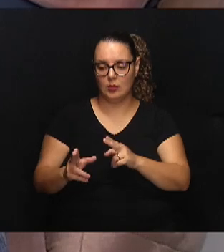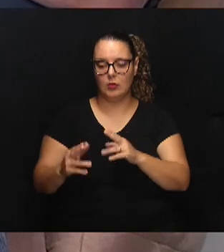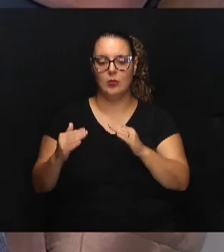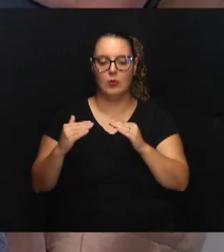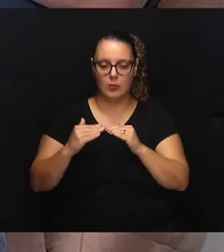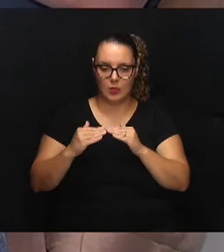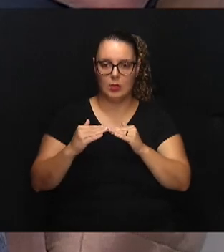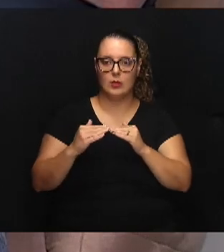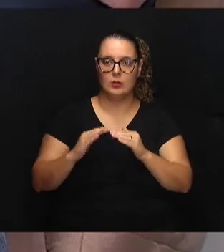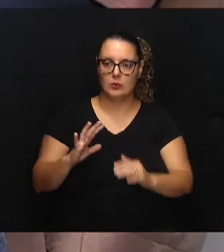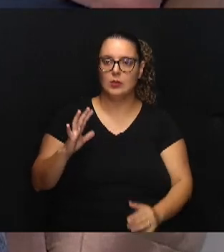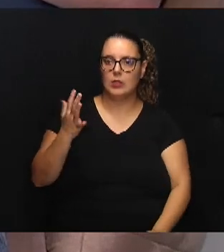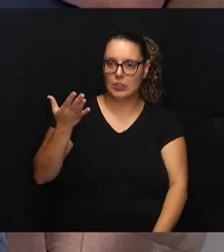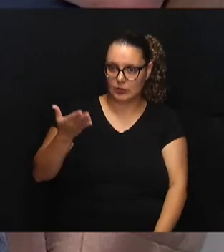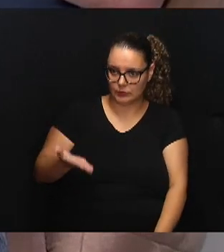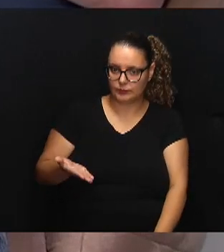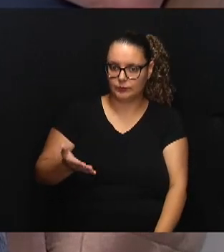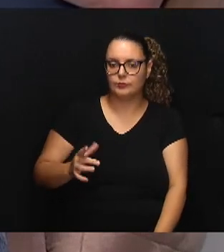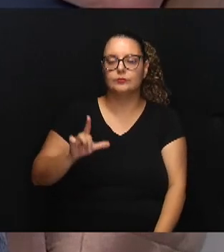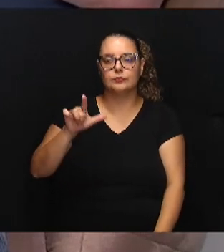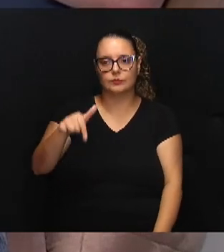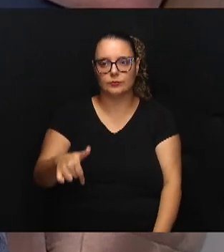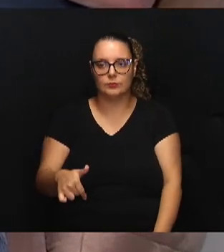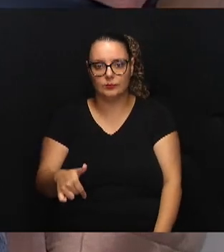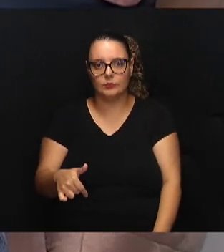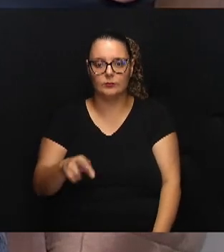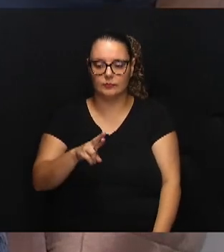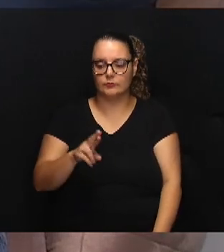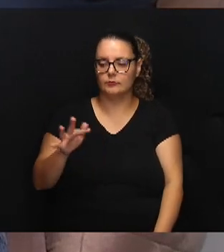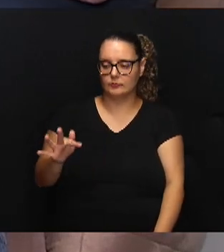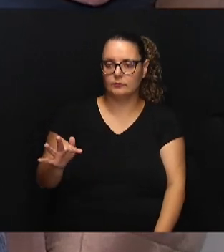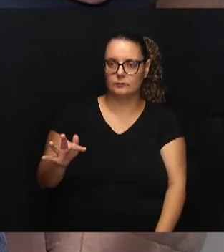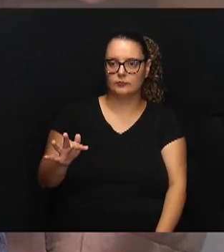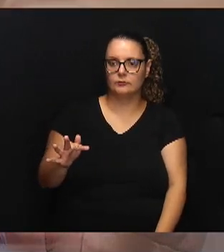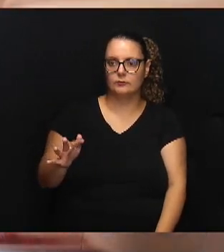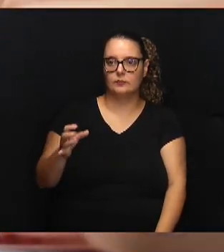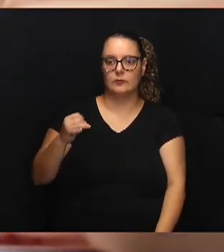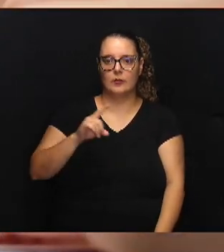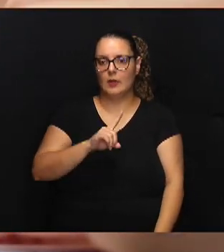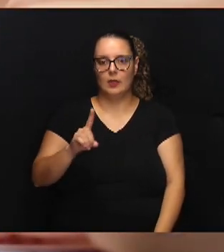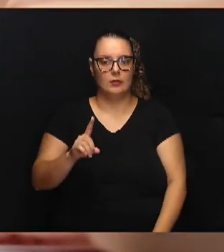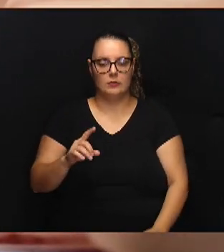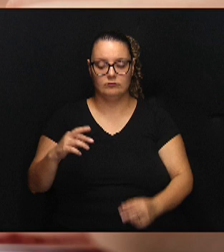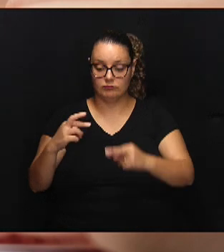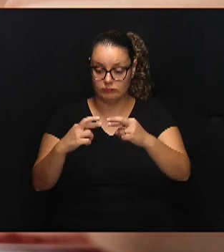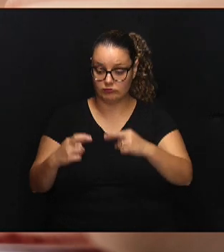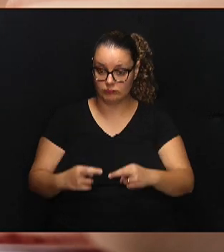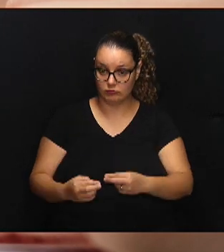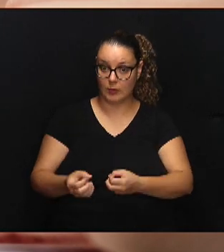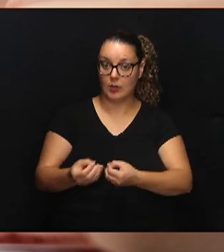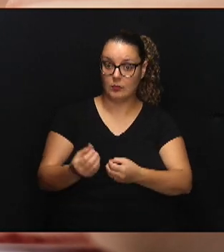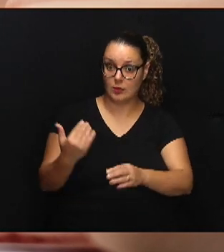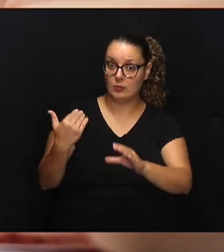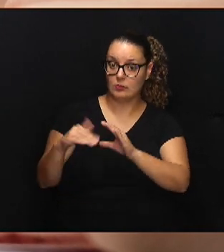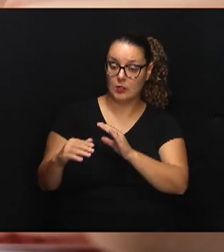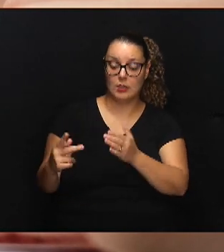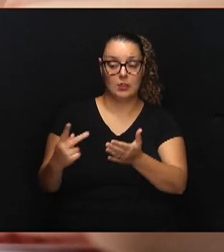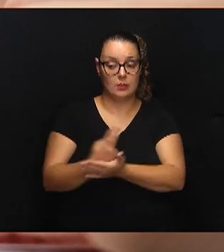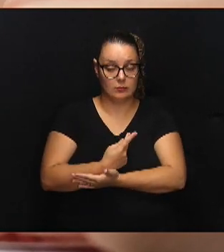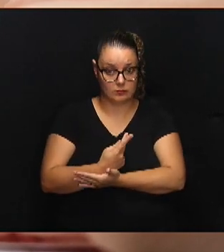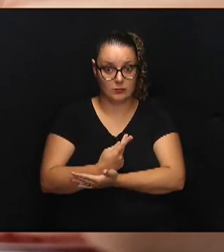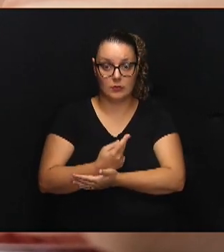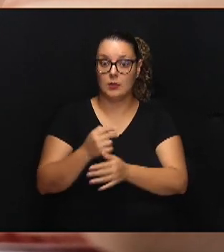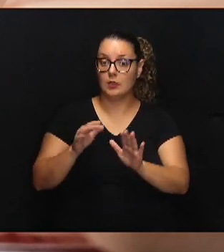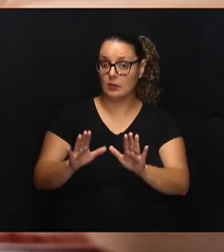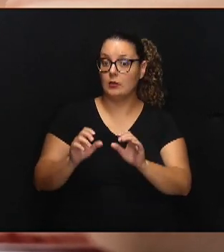que realmente aconteceu, para depois mandar para a Receita Federal. Porque se não fizer a conferência, se mandar a informação errada, ainda que